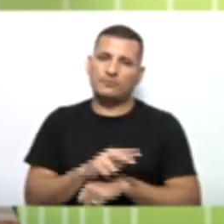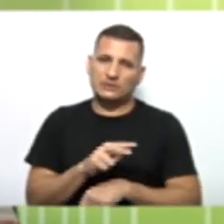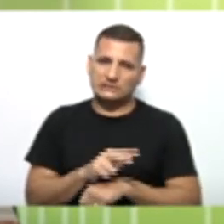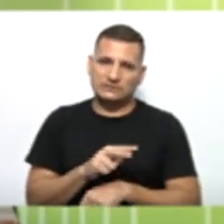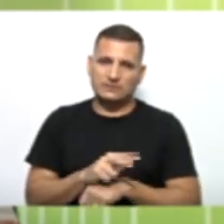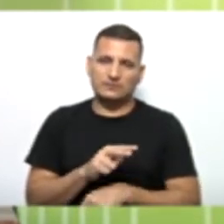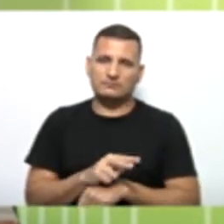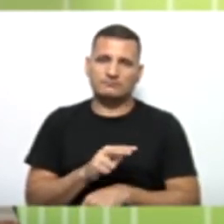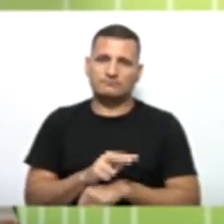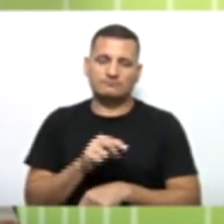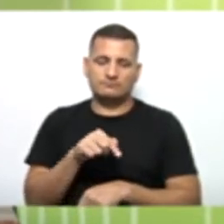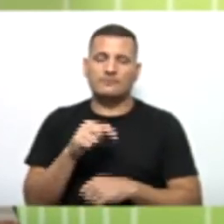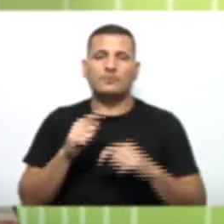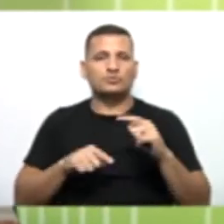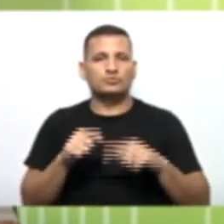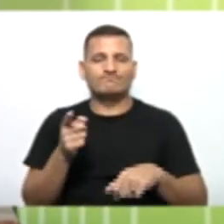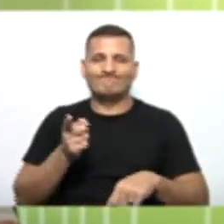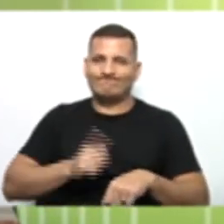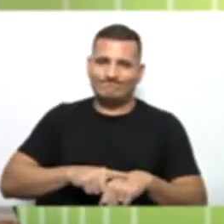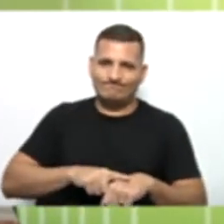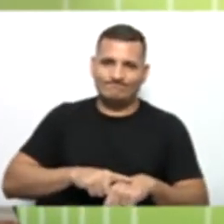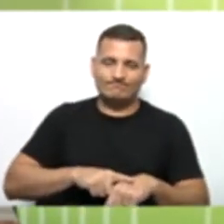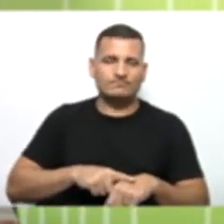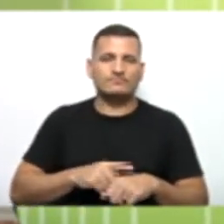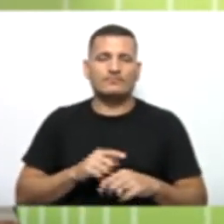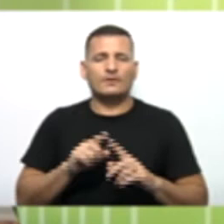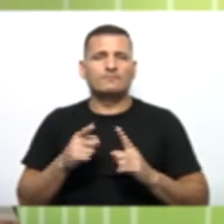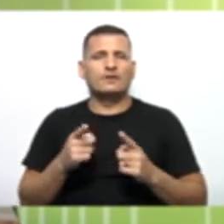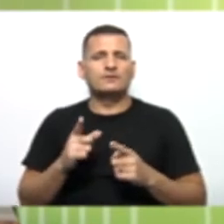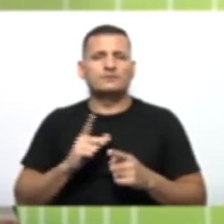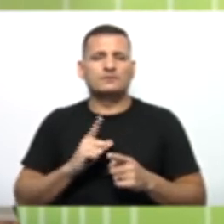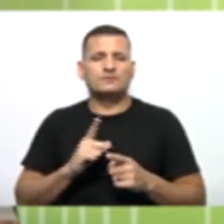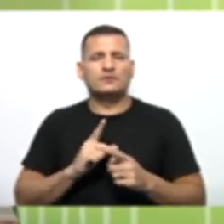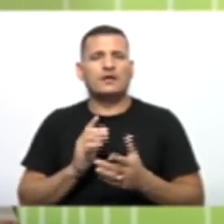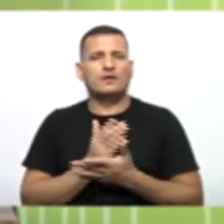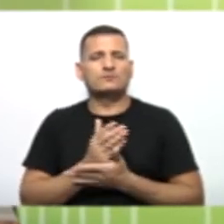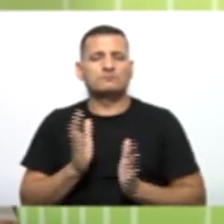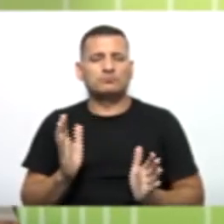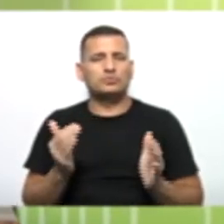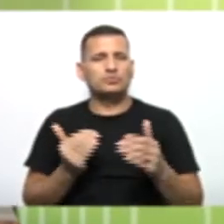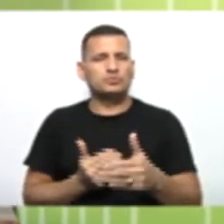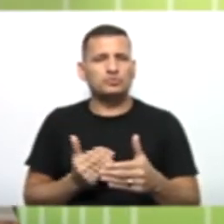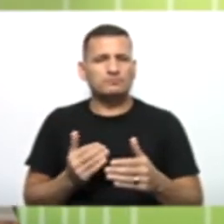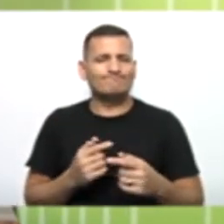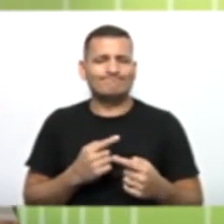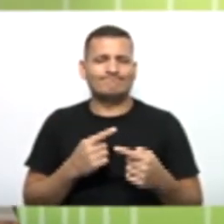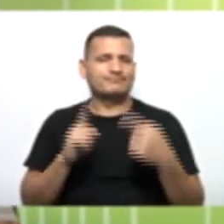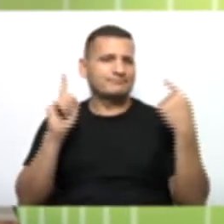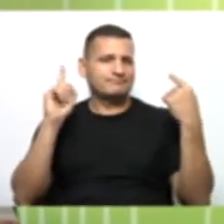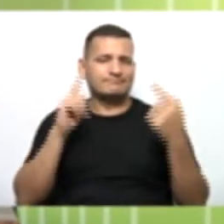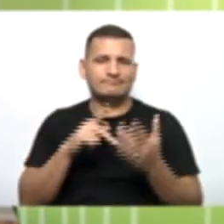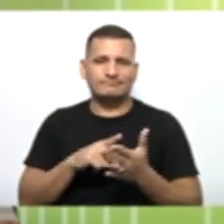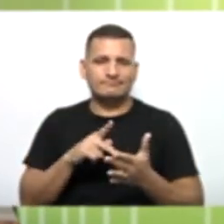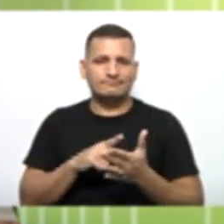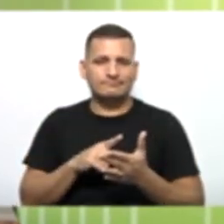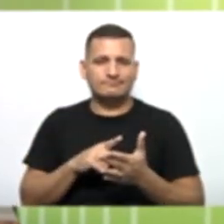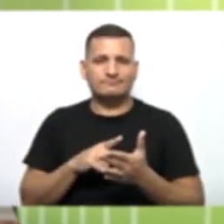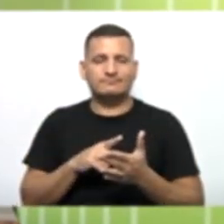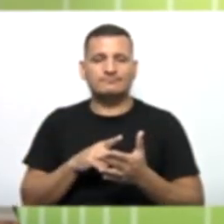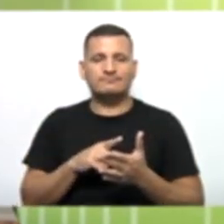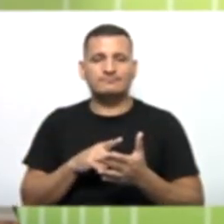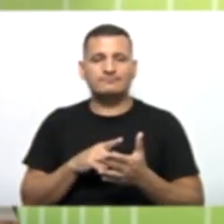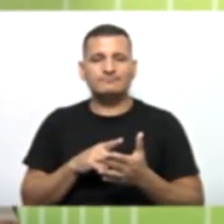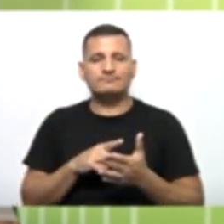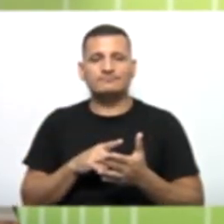não seja contaminado. Mas existem produtos que têm embalagens exageradas, existem produtos que a maior parte do